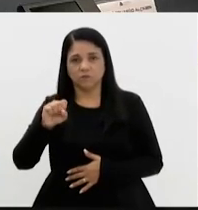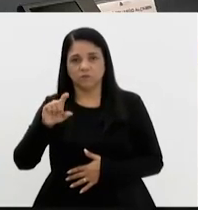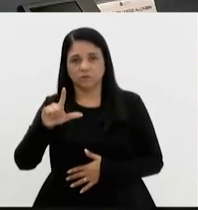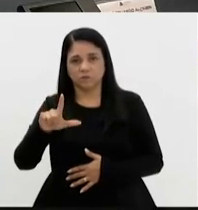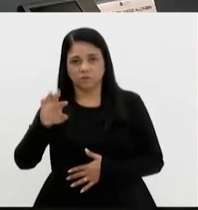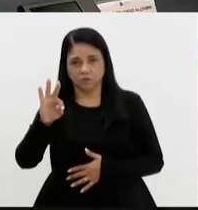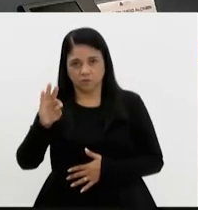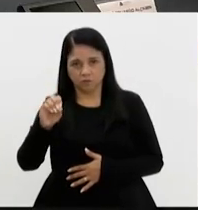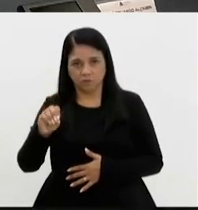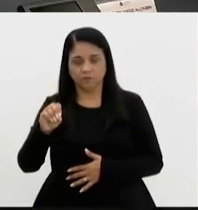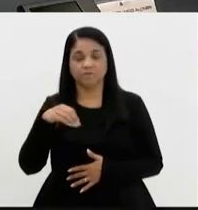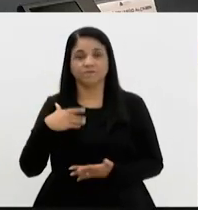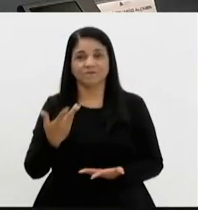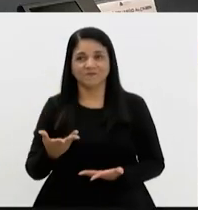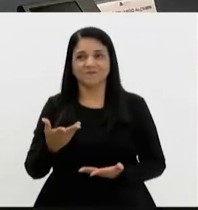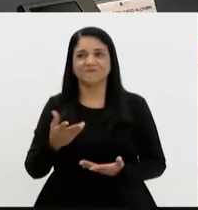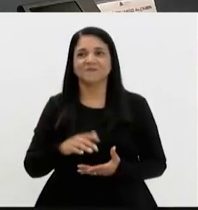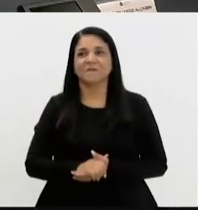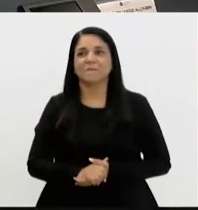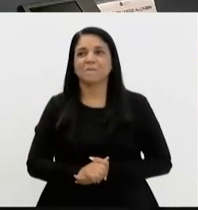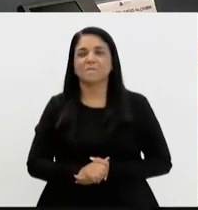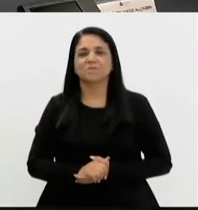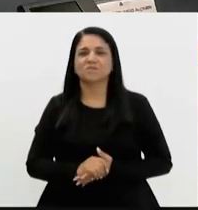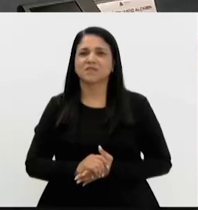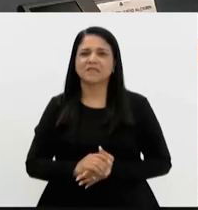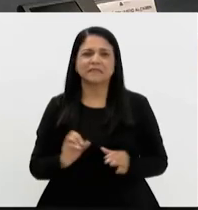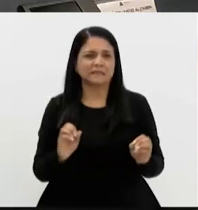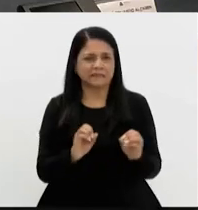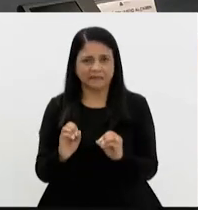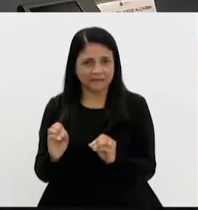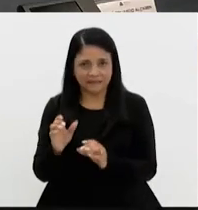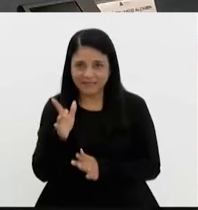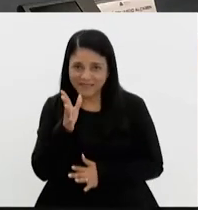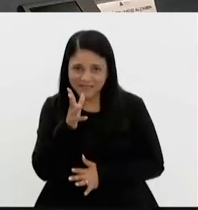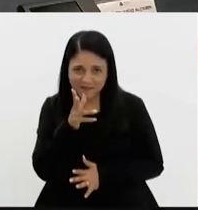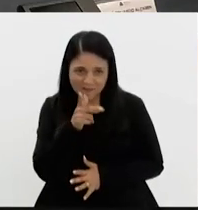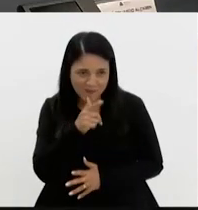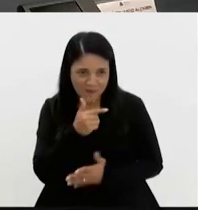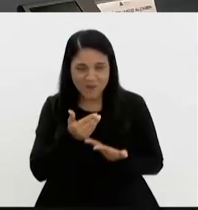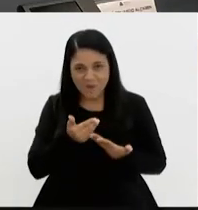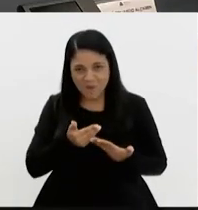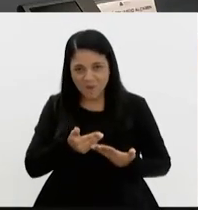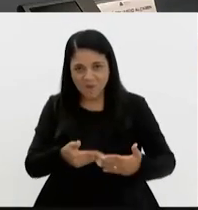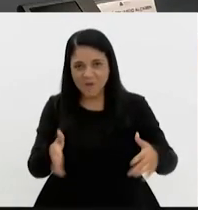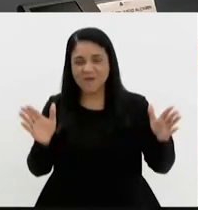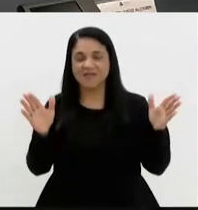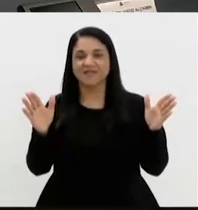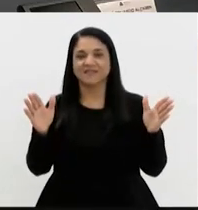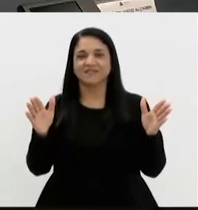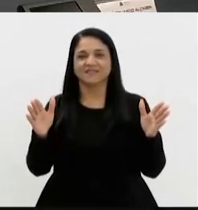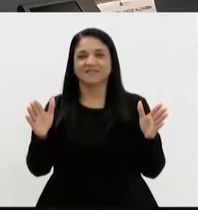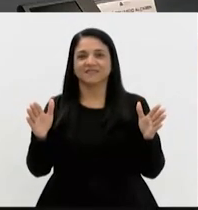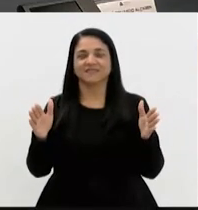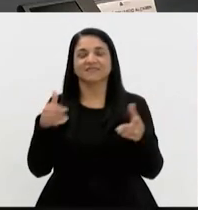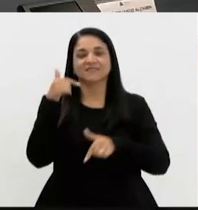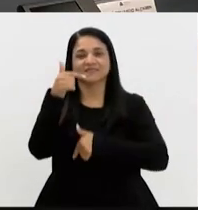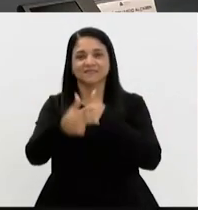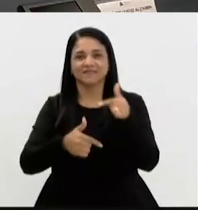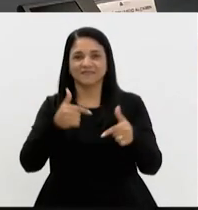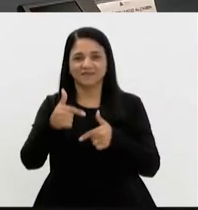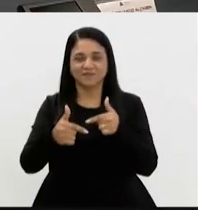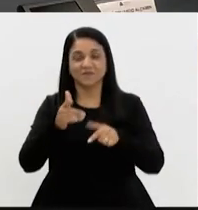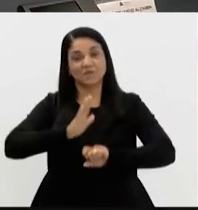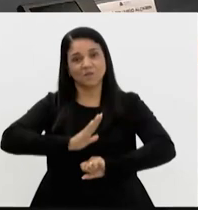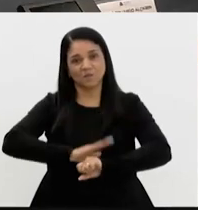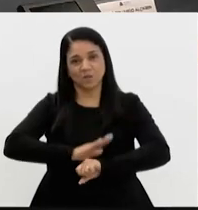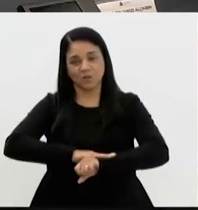sem maior demora eu dou início aos trabalhos do segundo